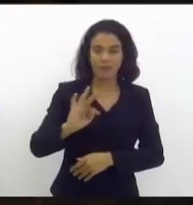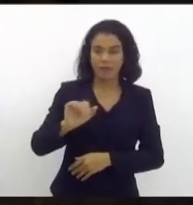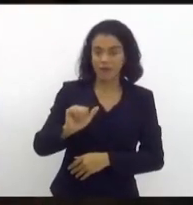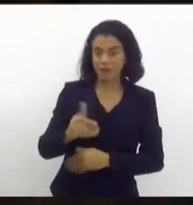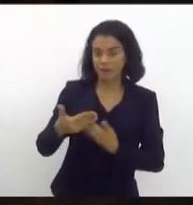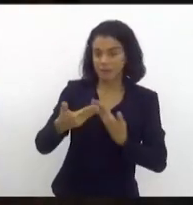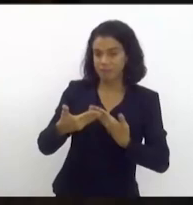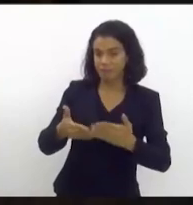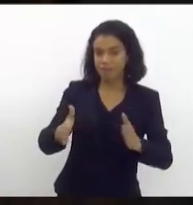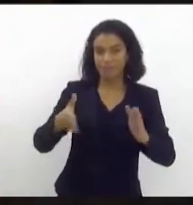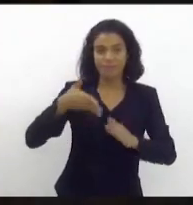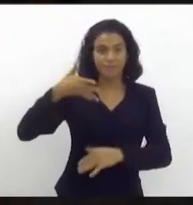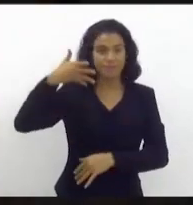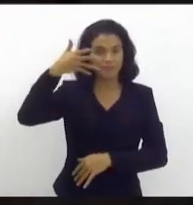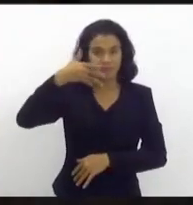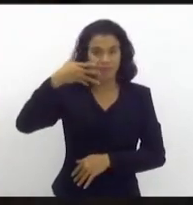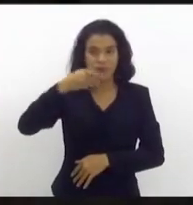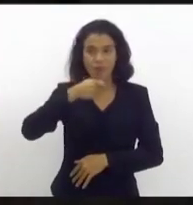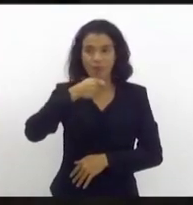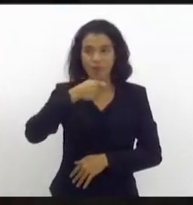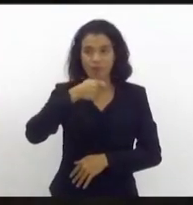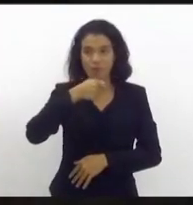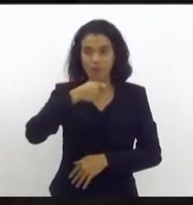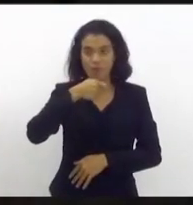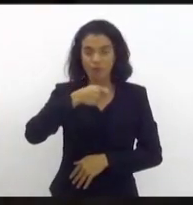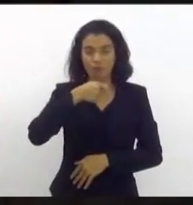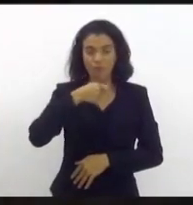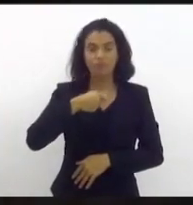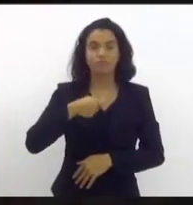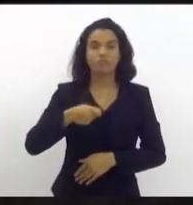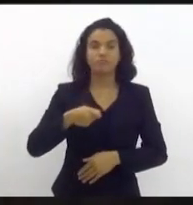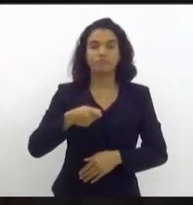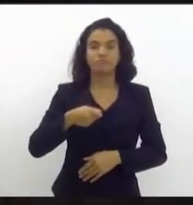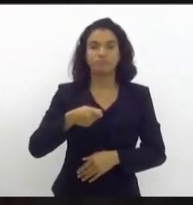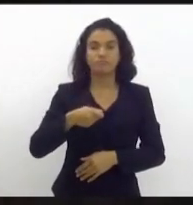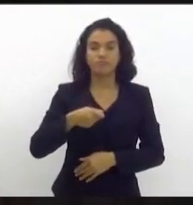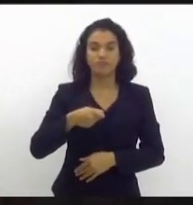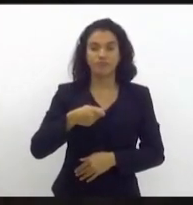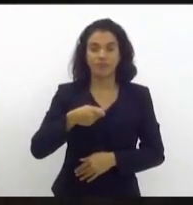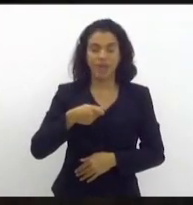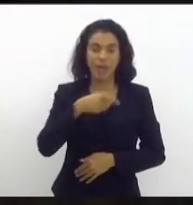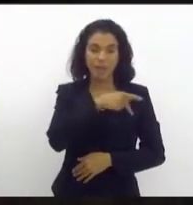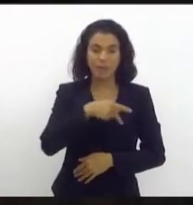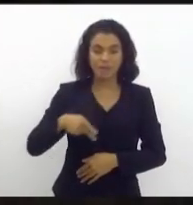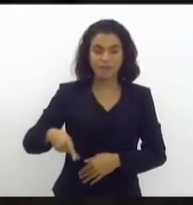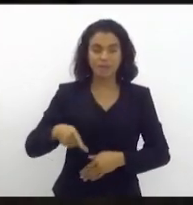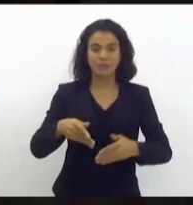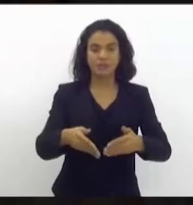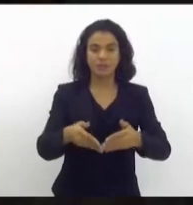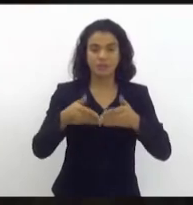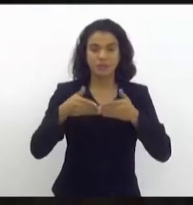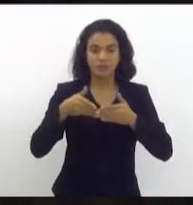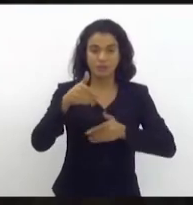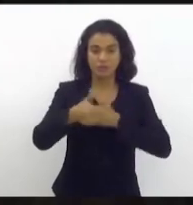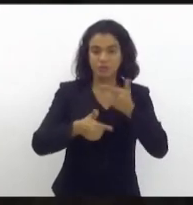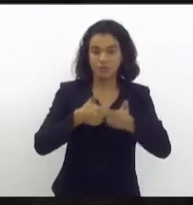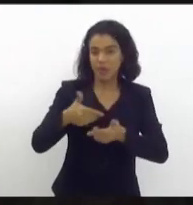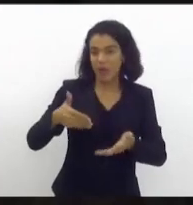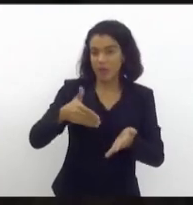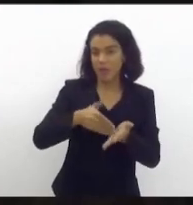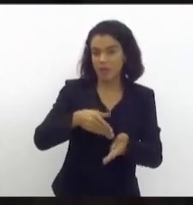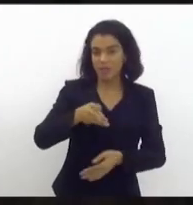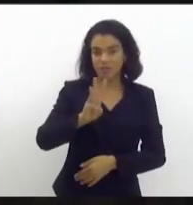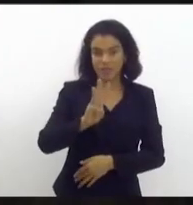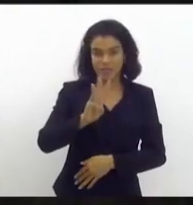seus expediente Inicial Não havendo na oradores escritos a presidência suspende os trabalhos até às 15